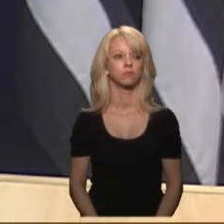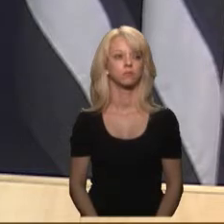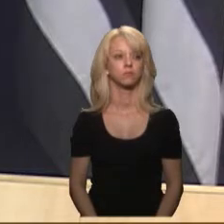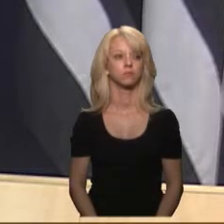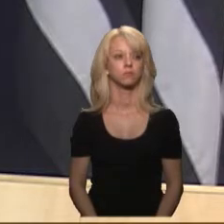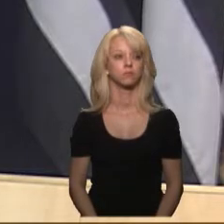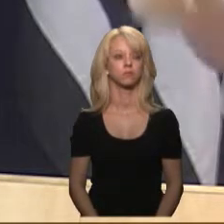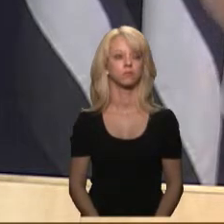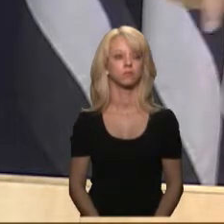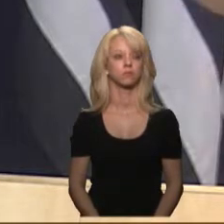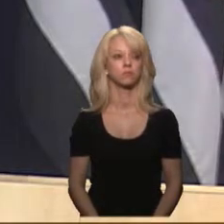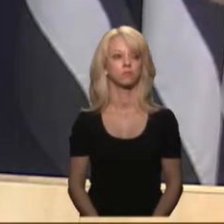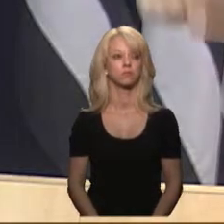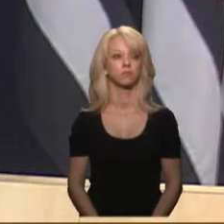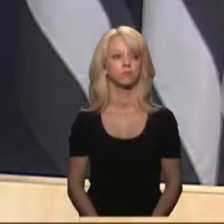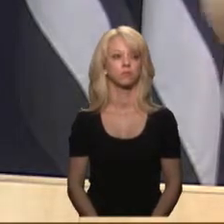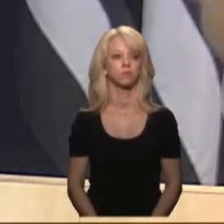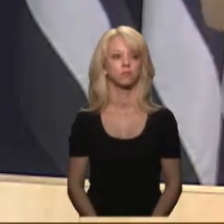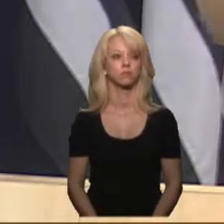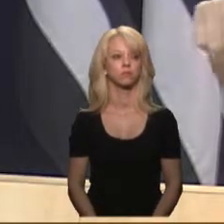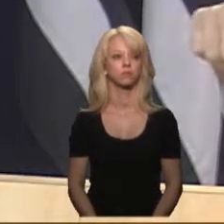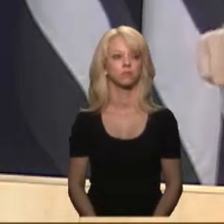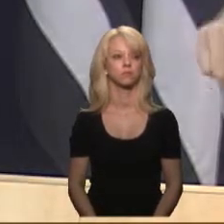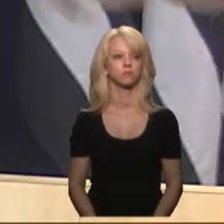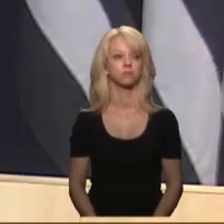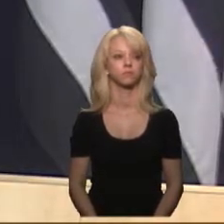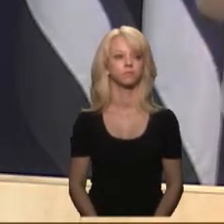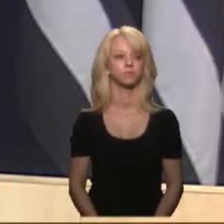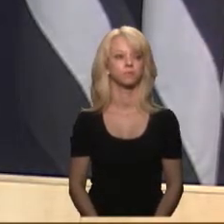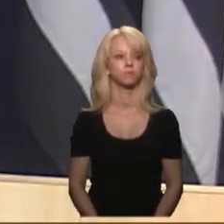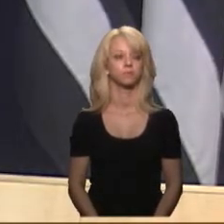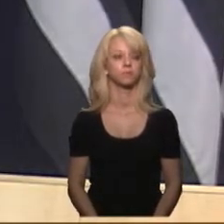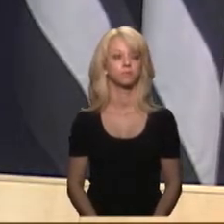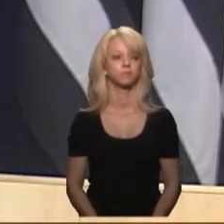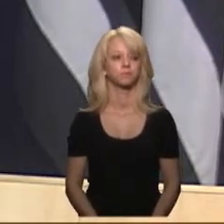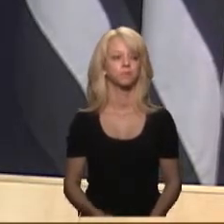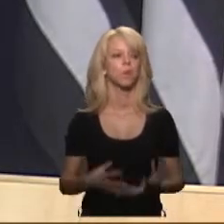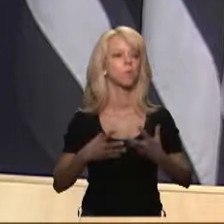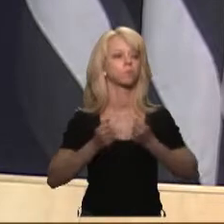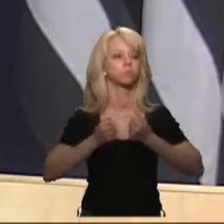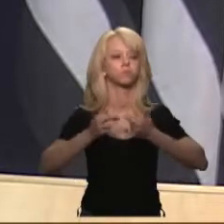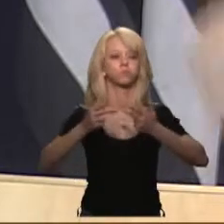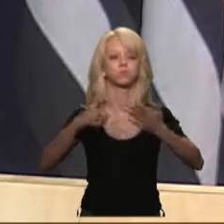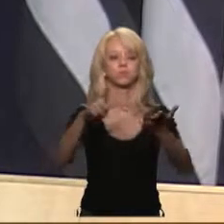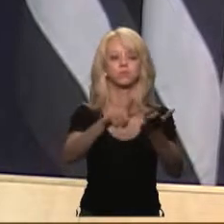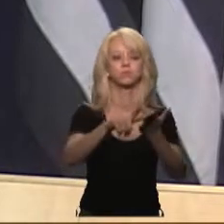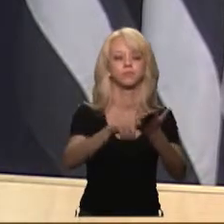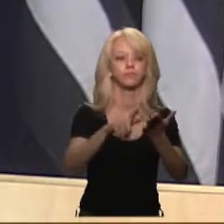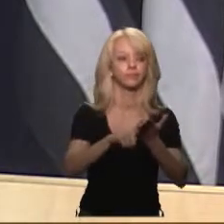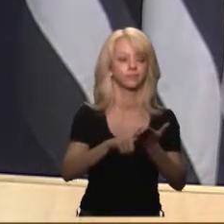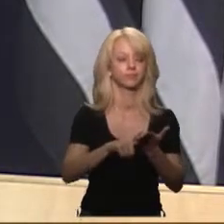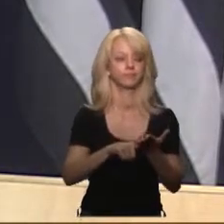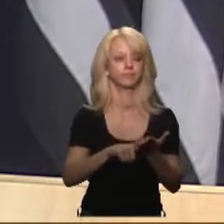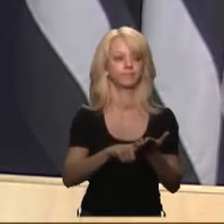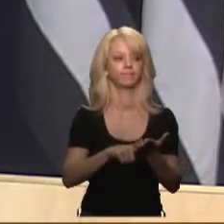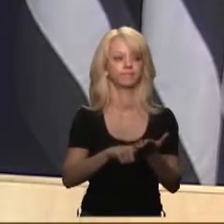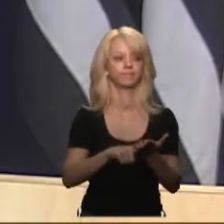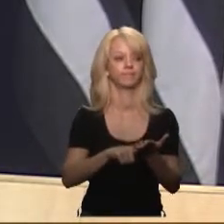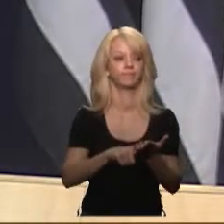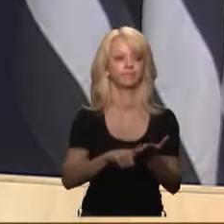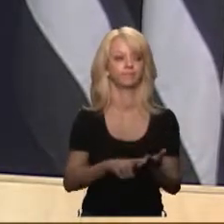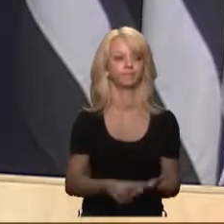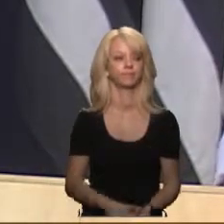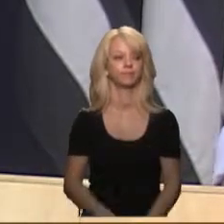Então, significa o seguinte, nós vivemos brigando entre nós e queremos que o governo resolva os nossos problemas, mas nós não fazemos a nossa lição de